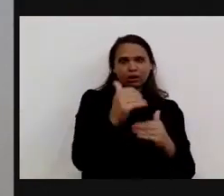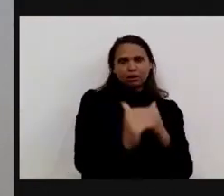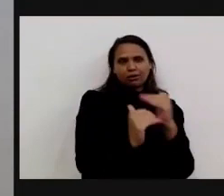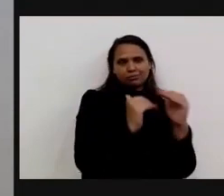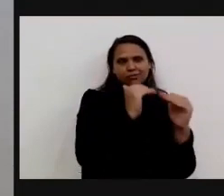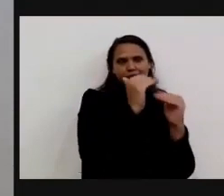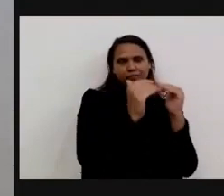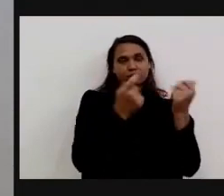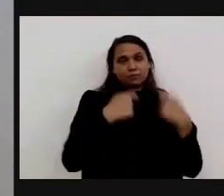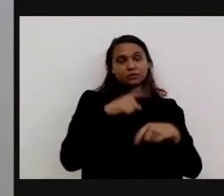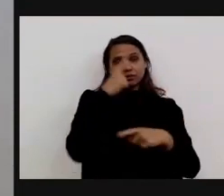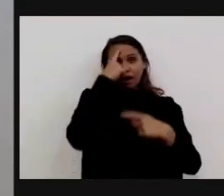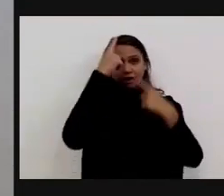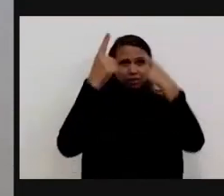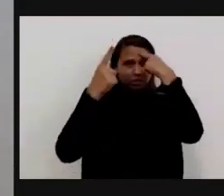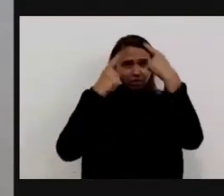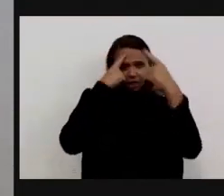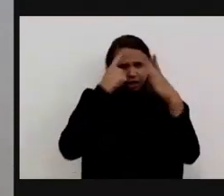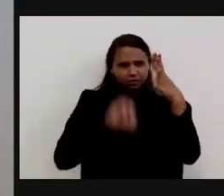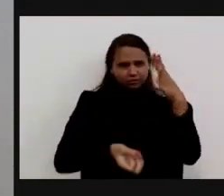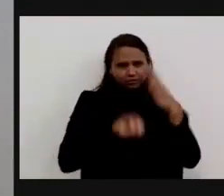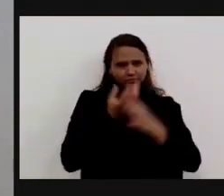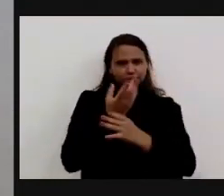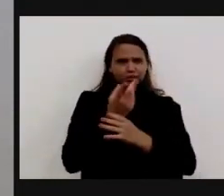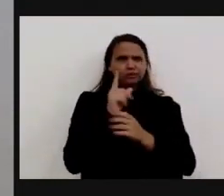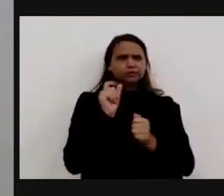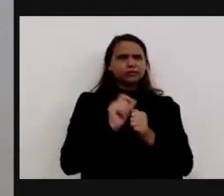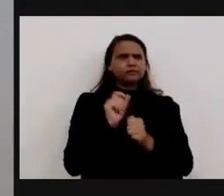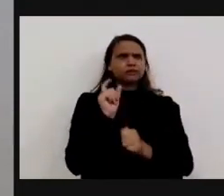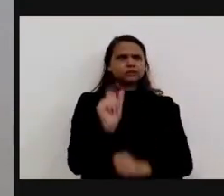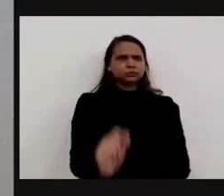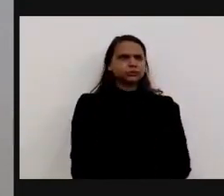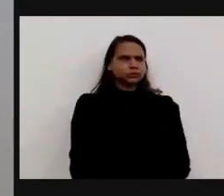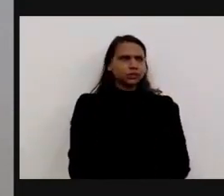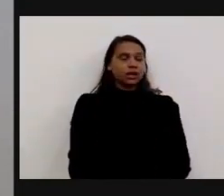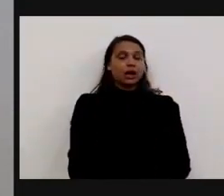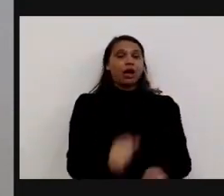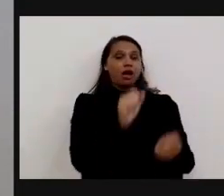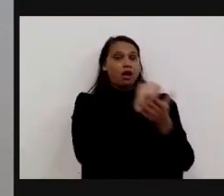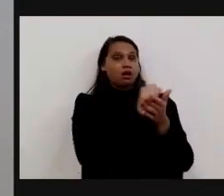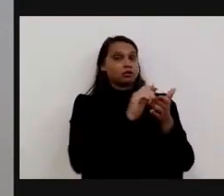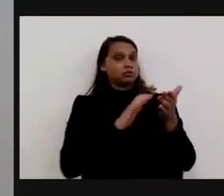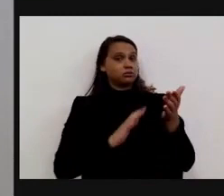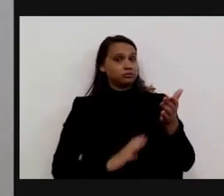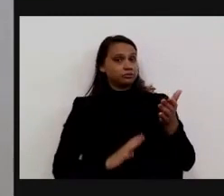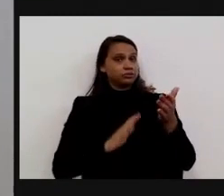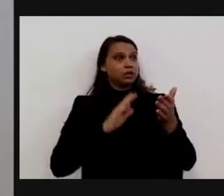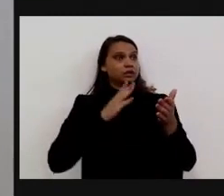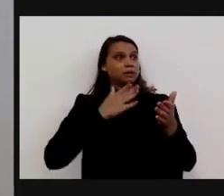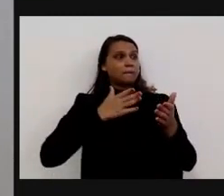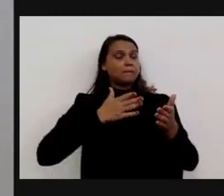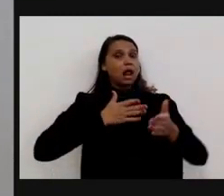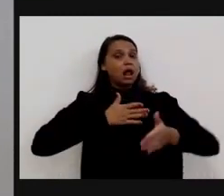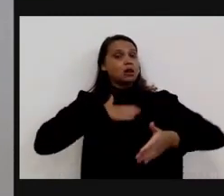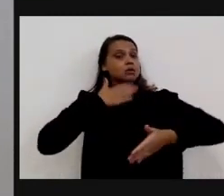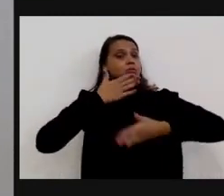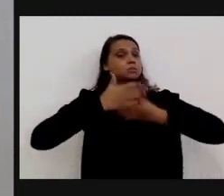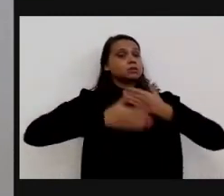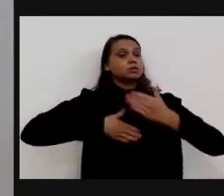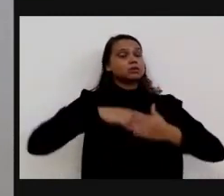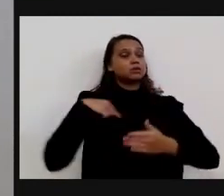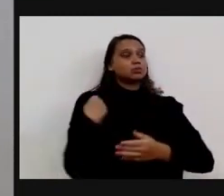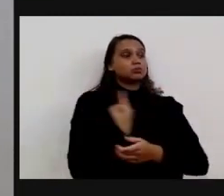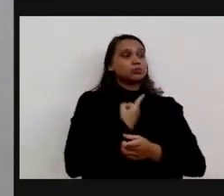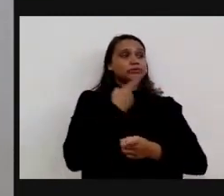gente precisa ter criar ideias para esse trabalho a gente vai fazer o que alguma atividade ali para despertar Nossa criatividade